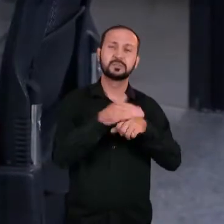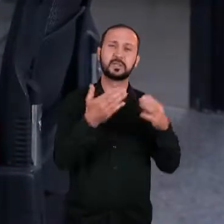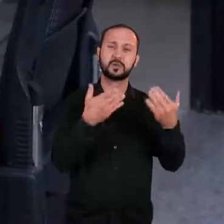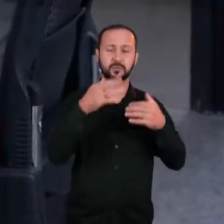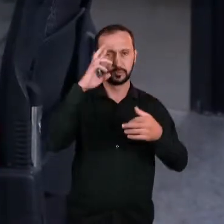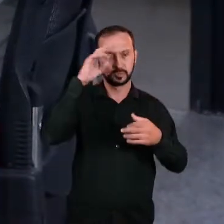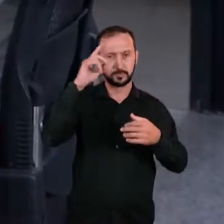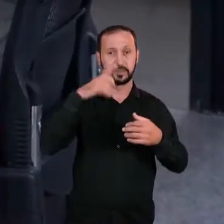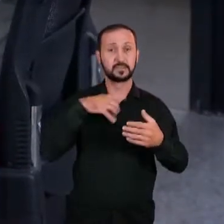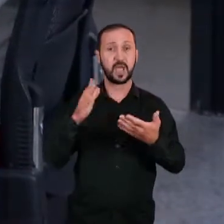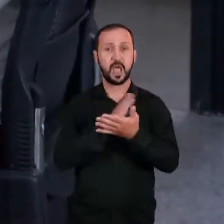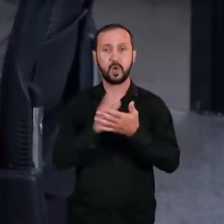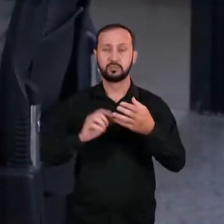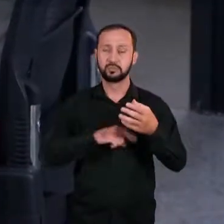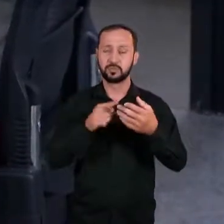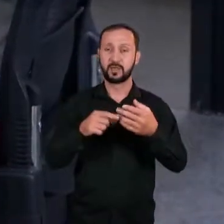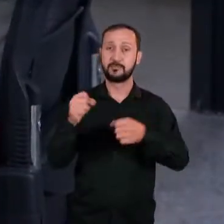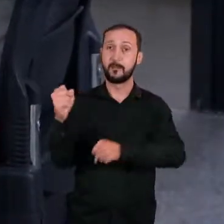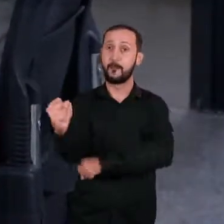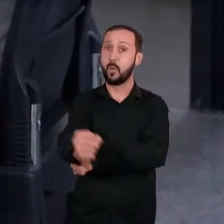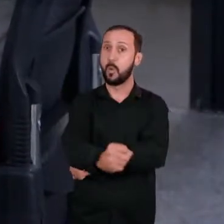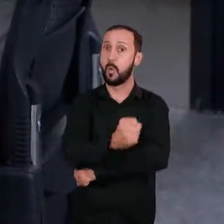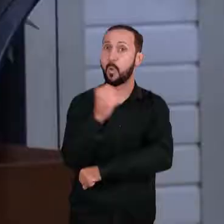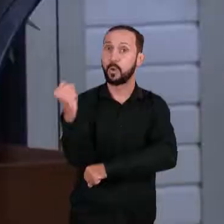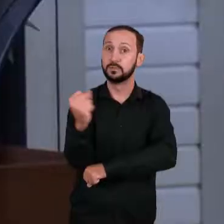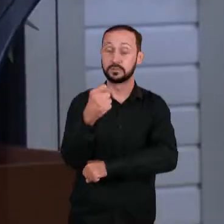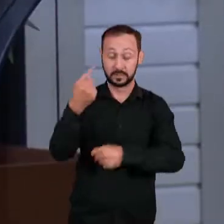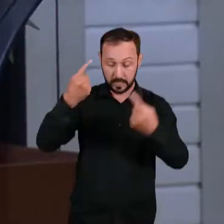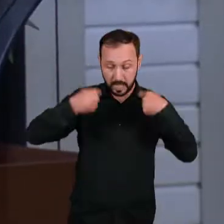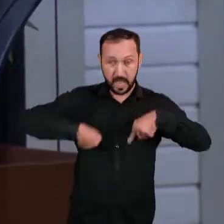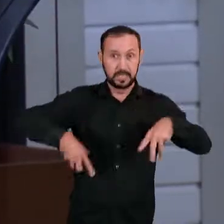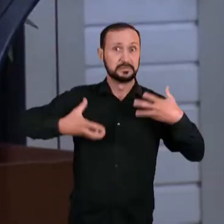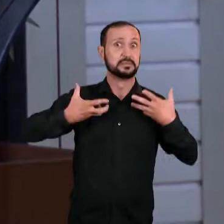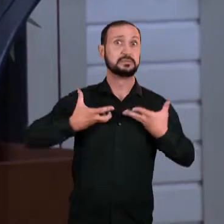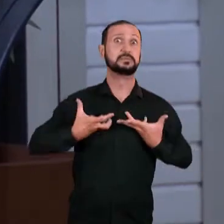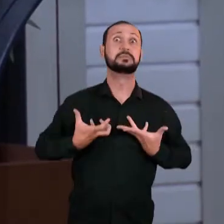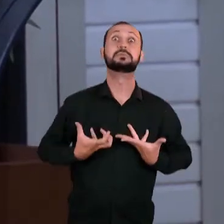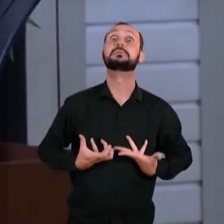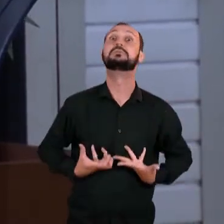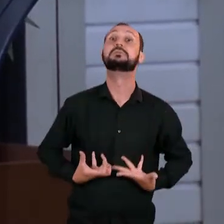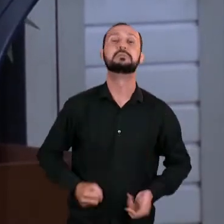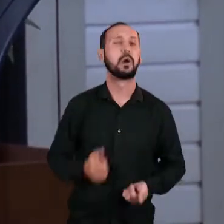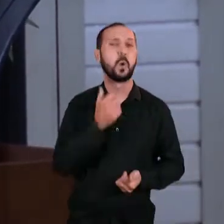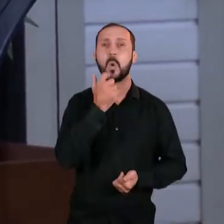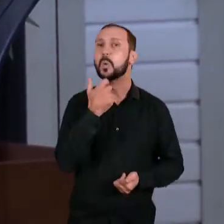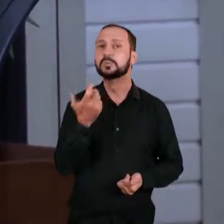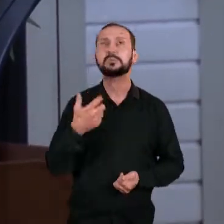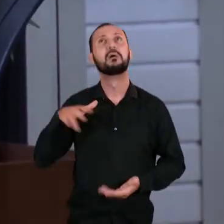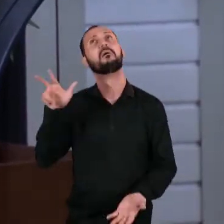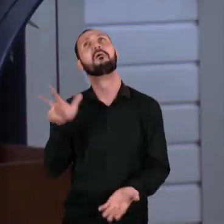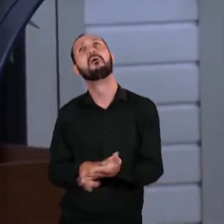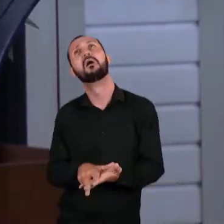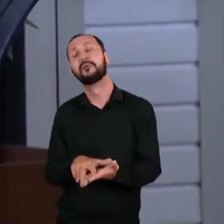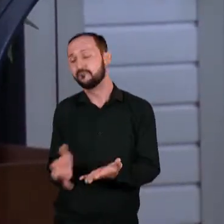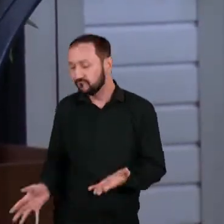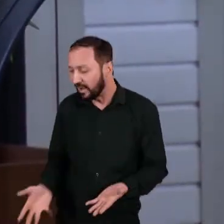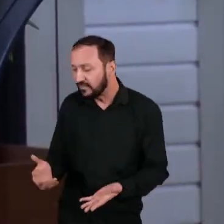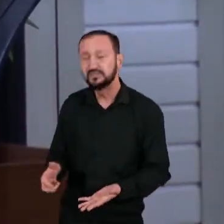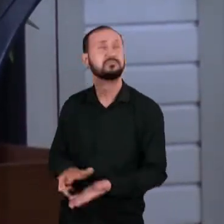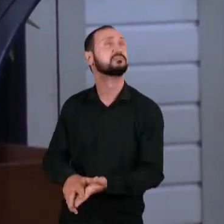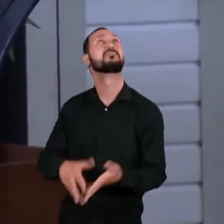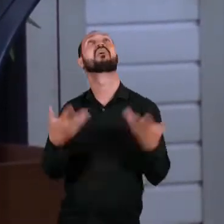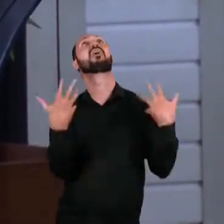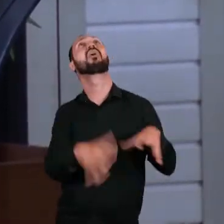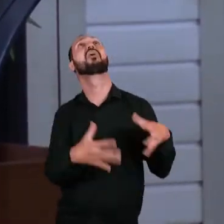tem casos mais graves, os casos de muito esgotamento físico, que a pessoa não consegue mais ter motivação de sair da cama, a gente fala, não, vamos avaliar se é